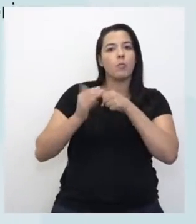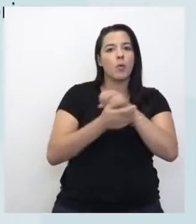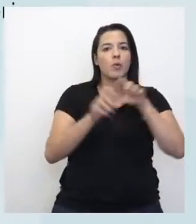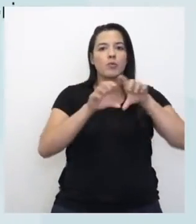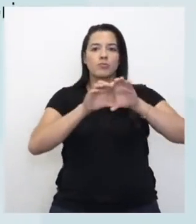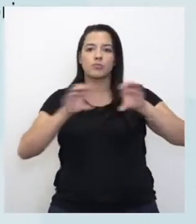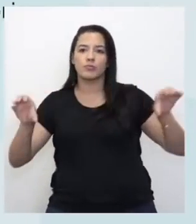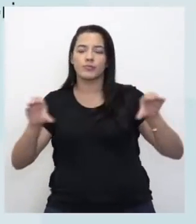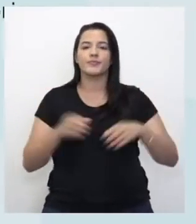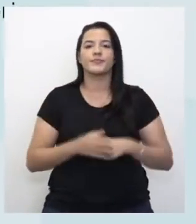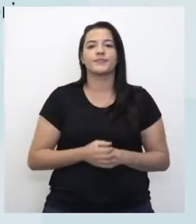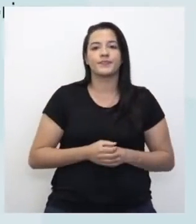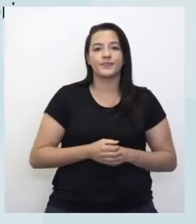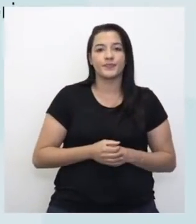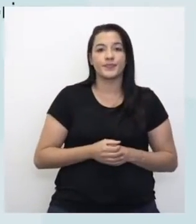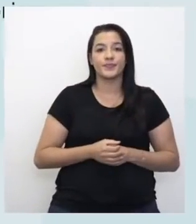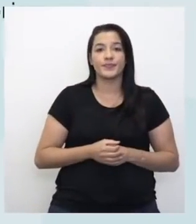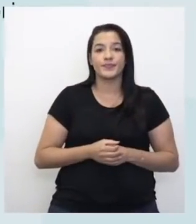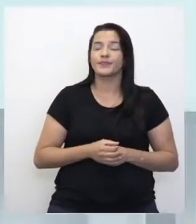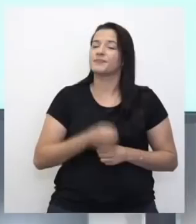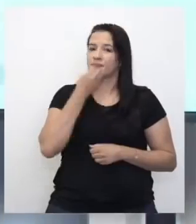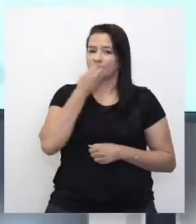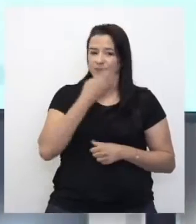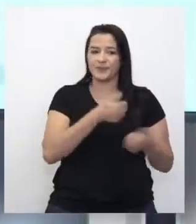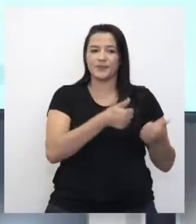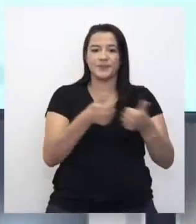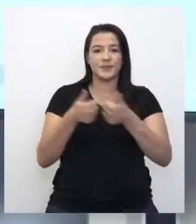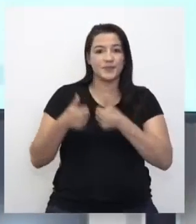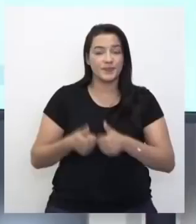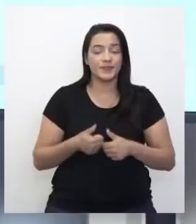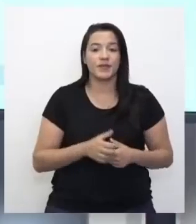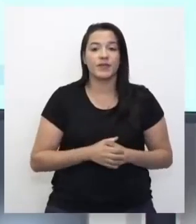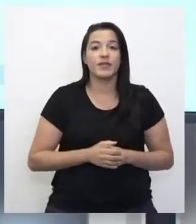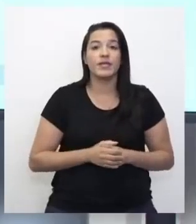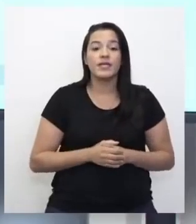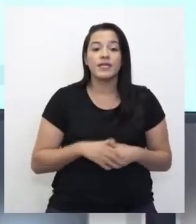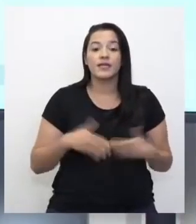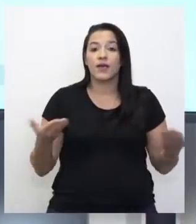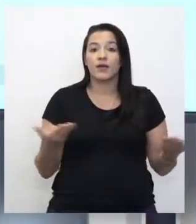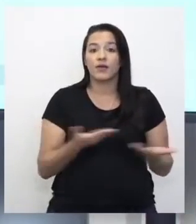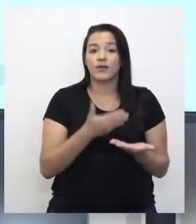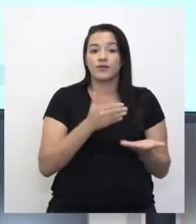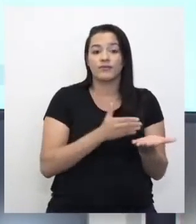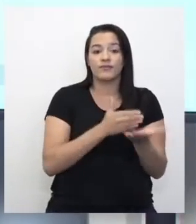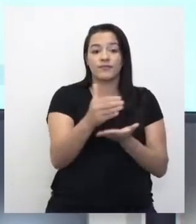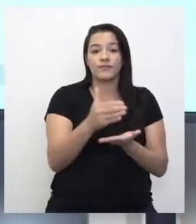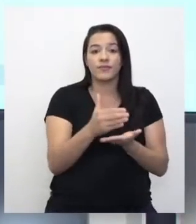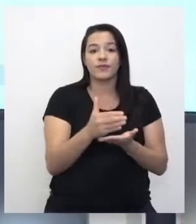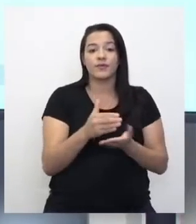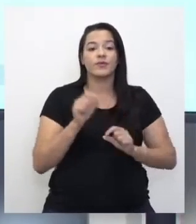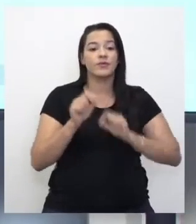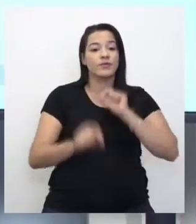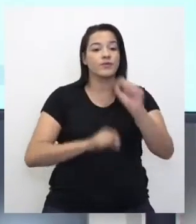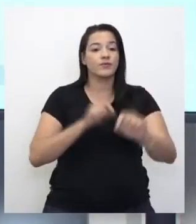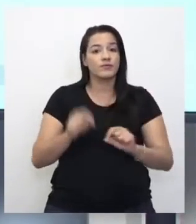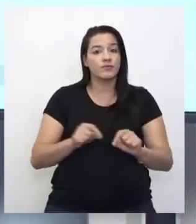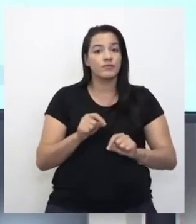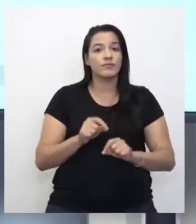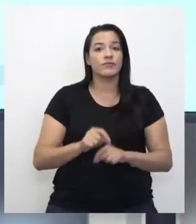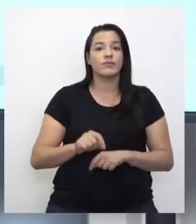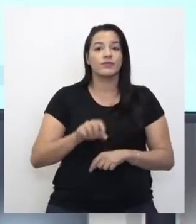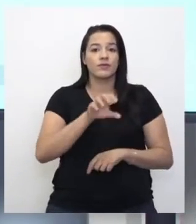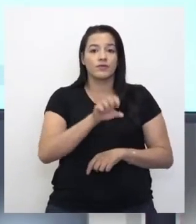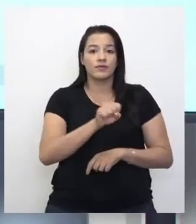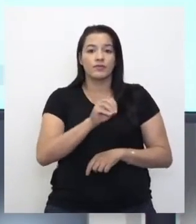e cilindro. Muito bem. Então, pessoal, nós vamos começar pensando em sólidos